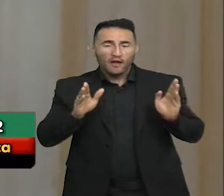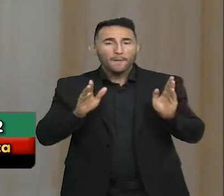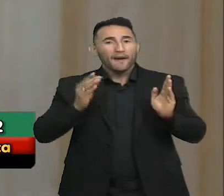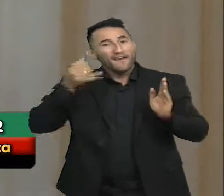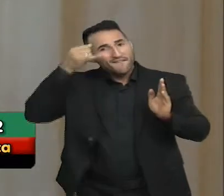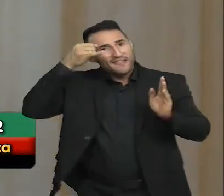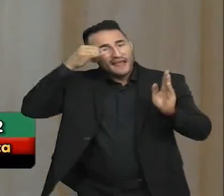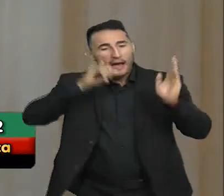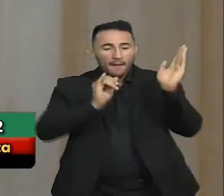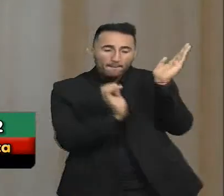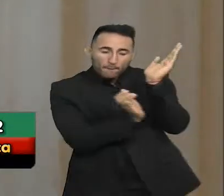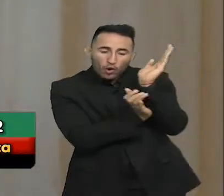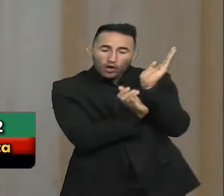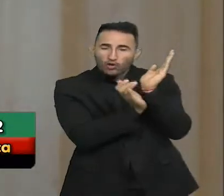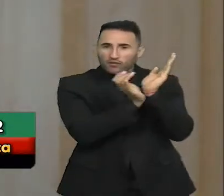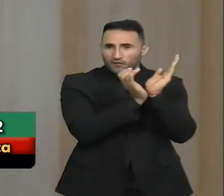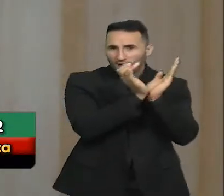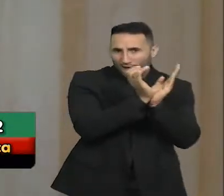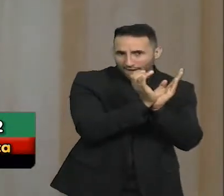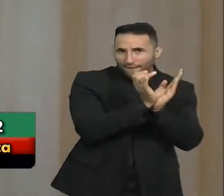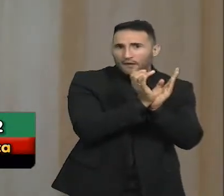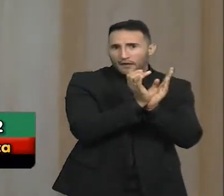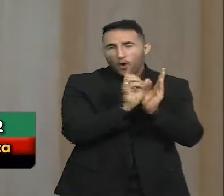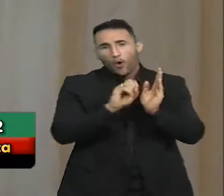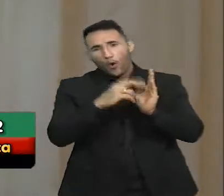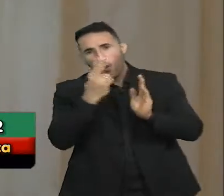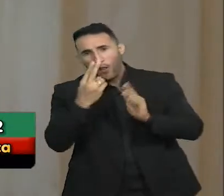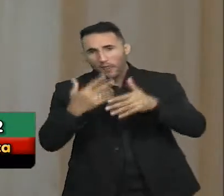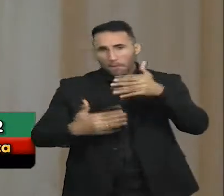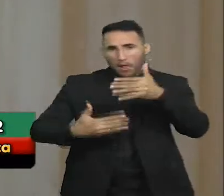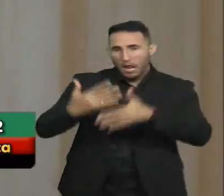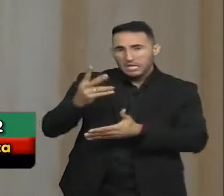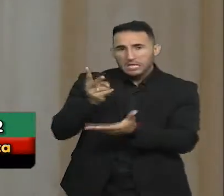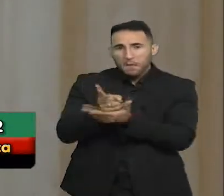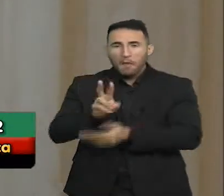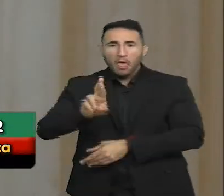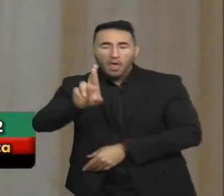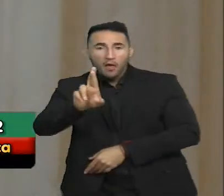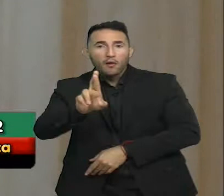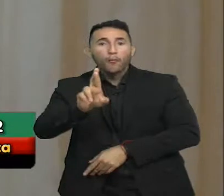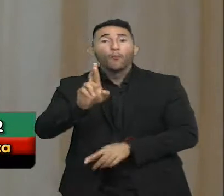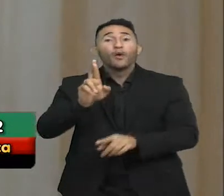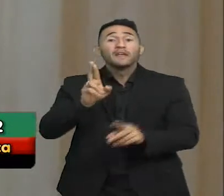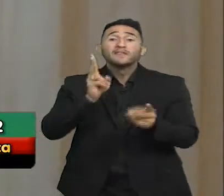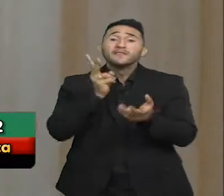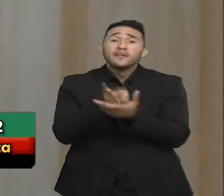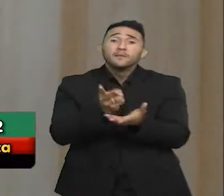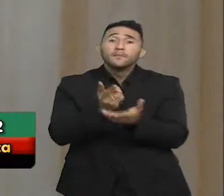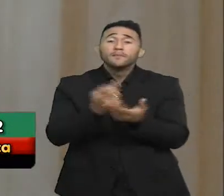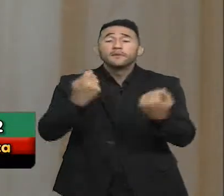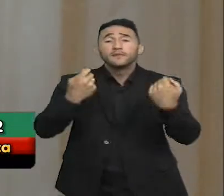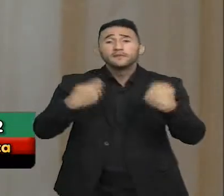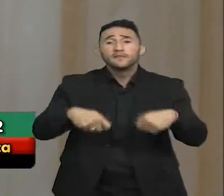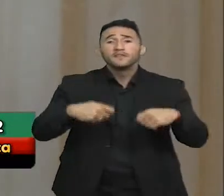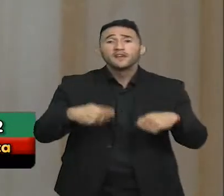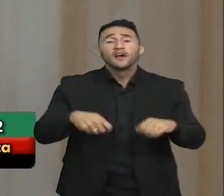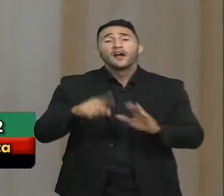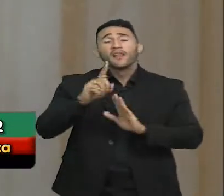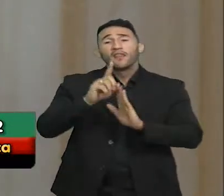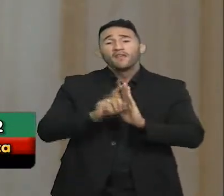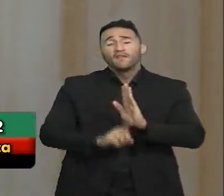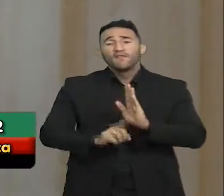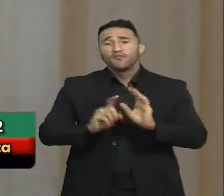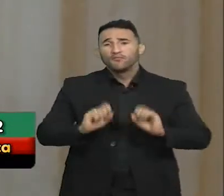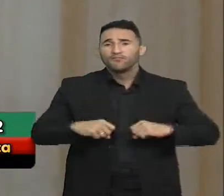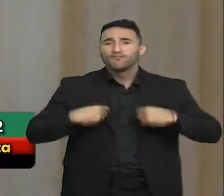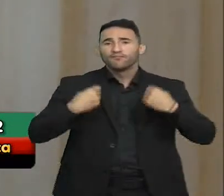burocratizar-se, cristalizar representações, mantendo sempre o espaço real de defesa do direito de existência